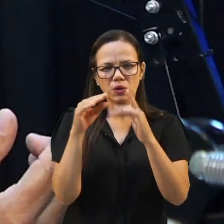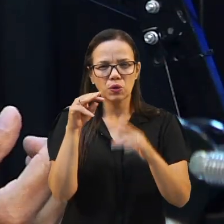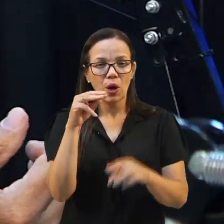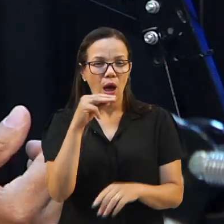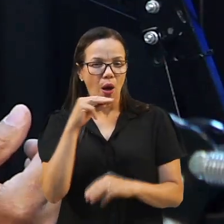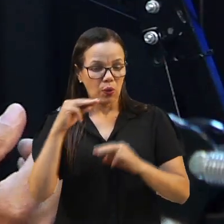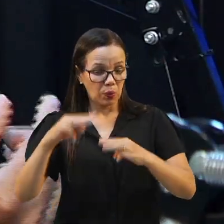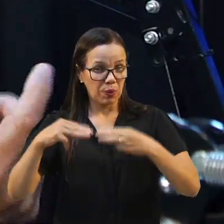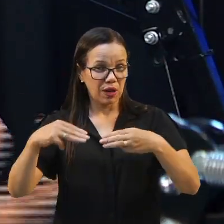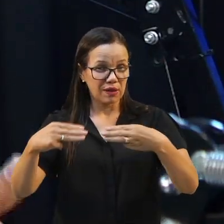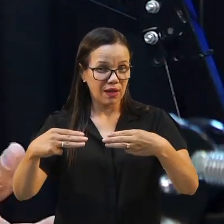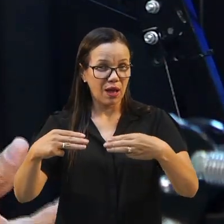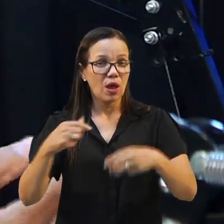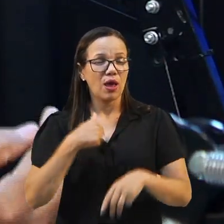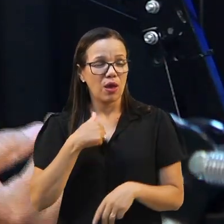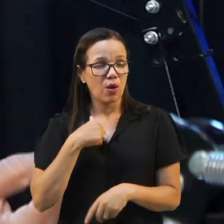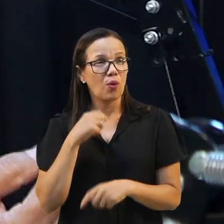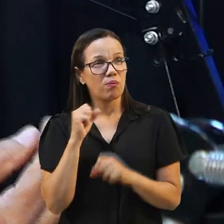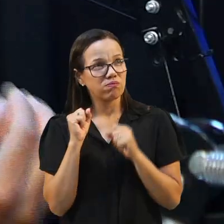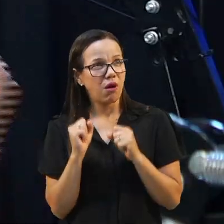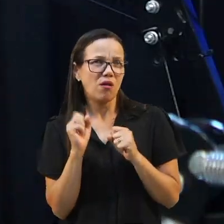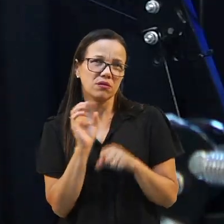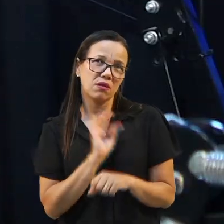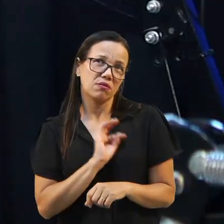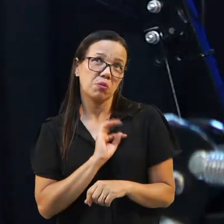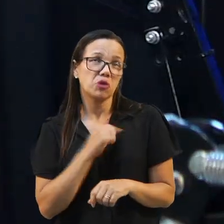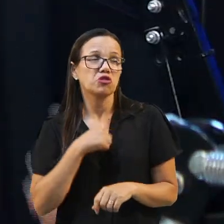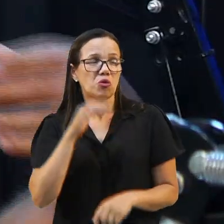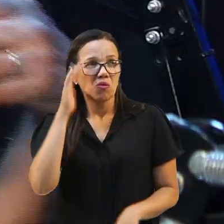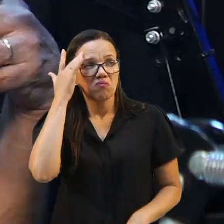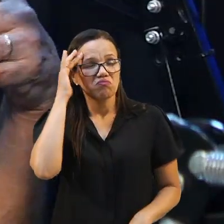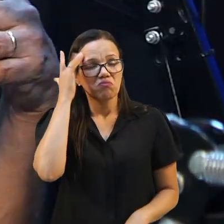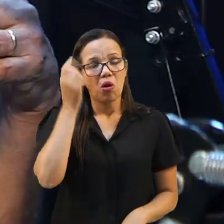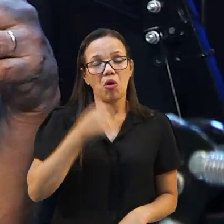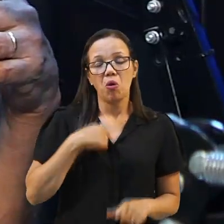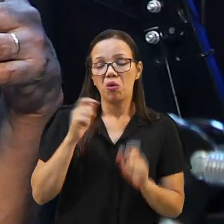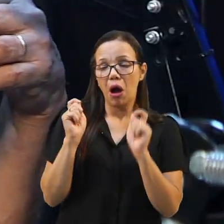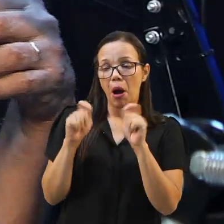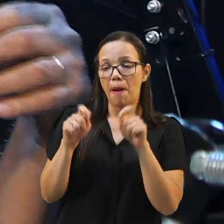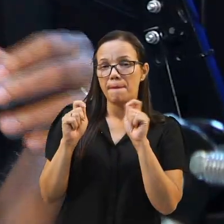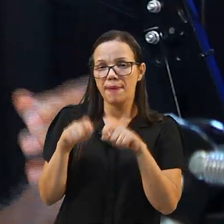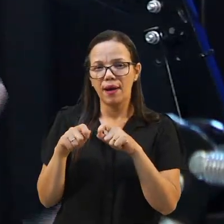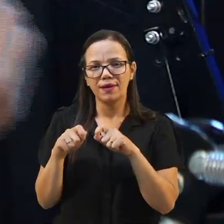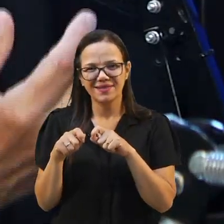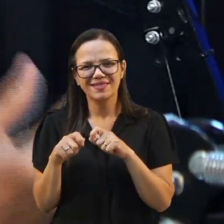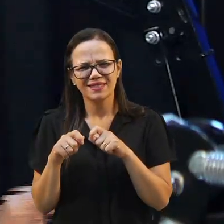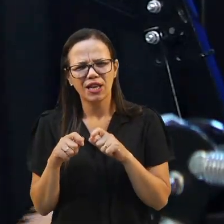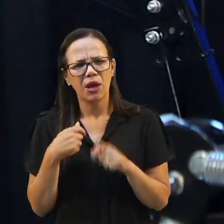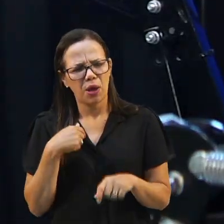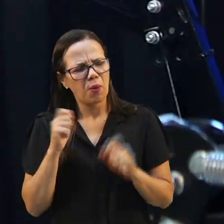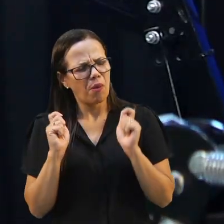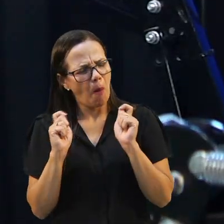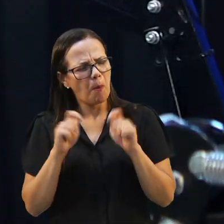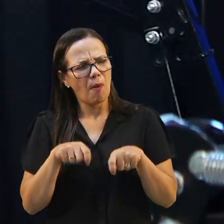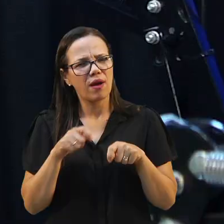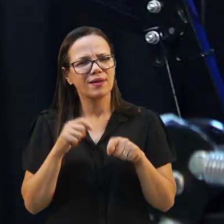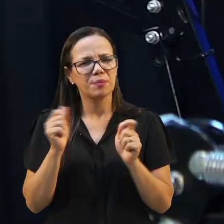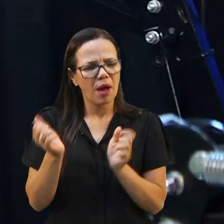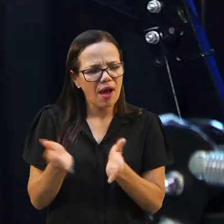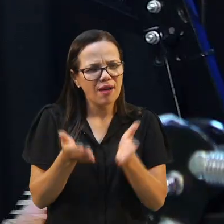ministérios e tudo mais. Então, tecnicamente, eu me achava uma pessoa competente para